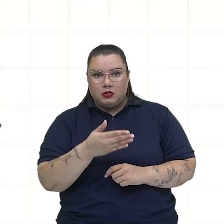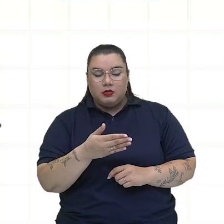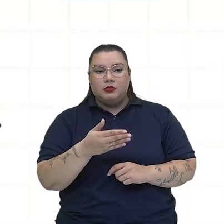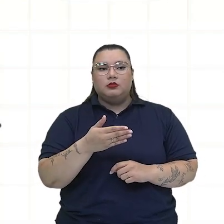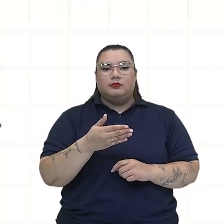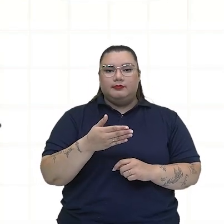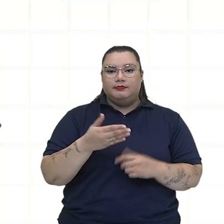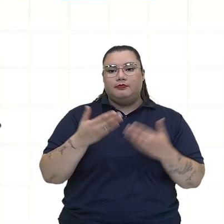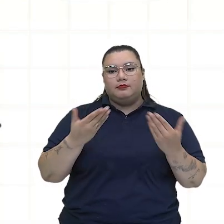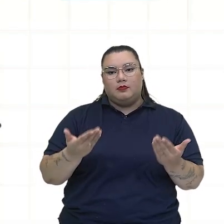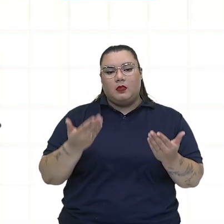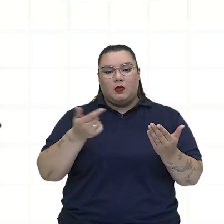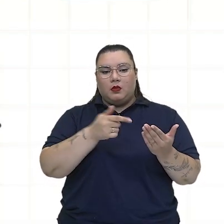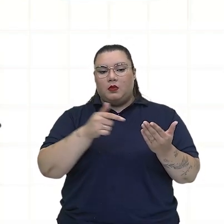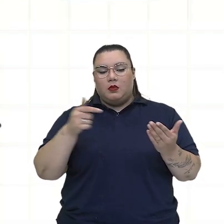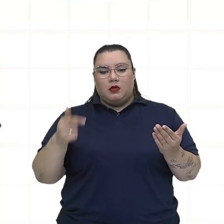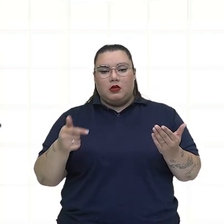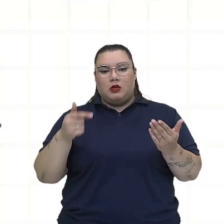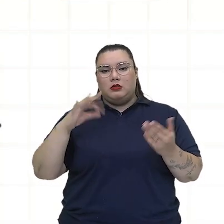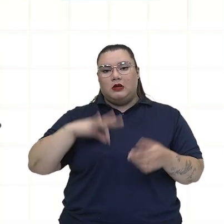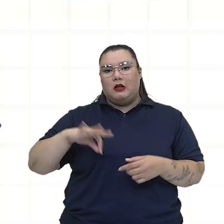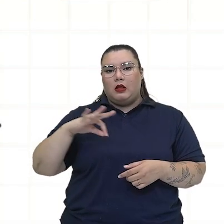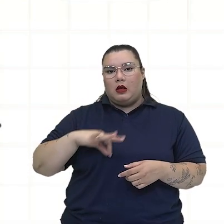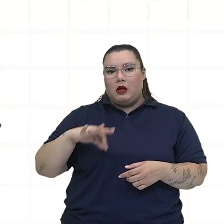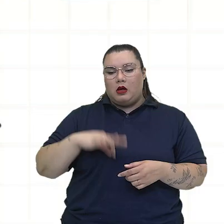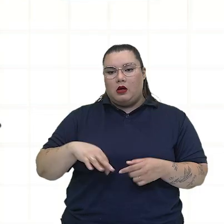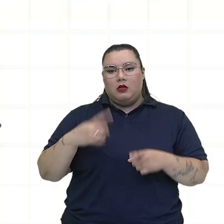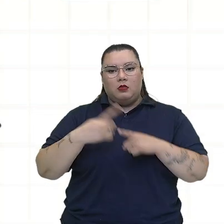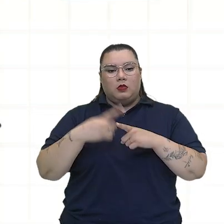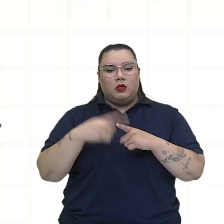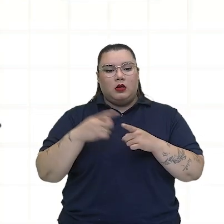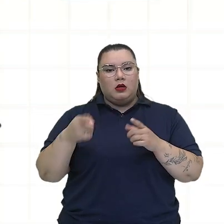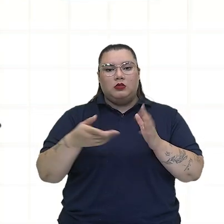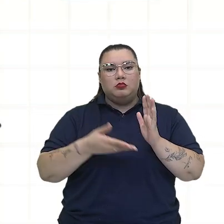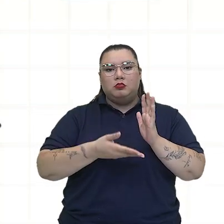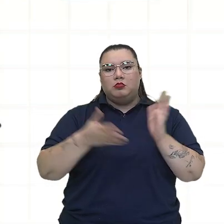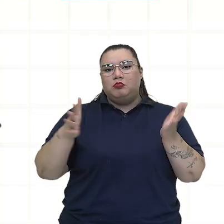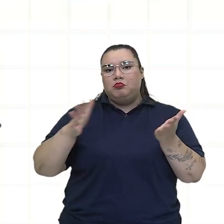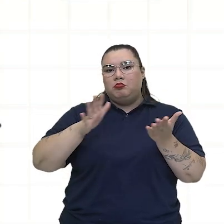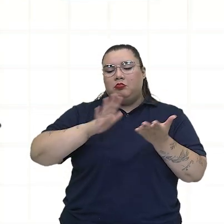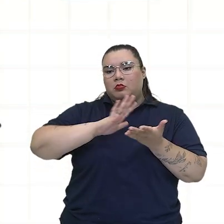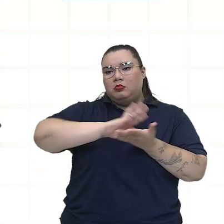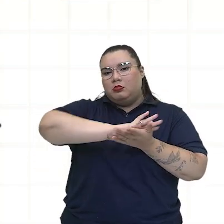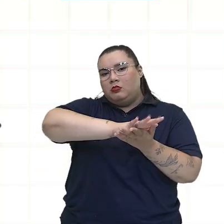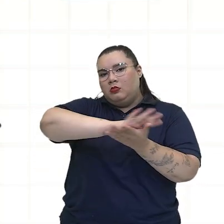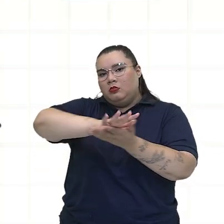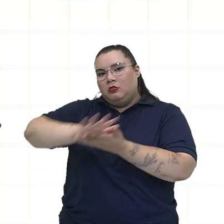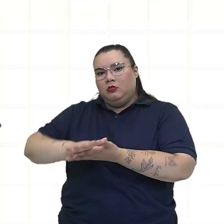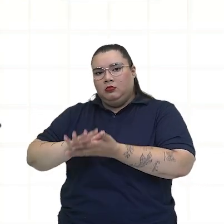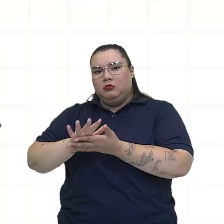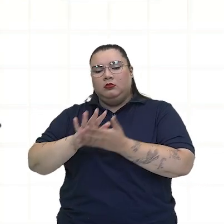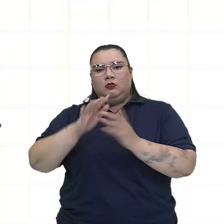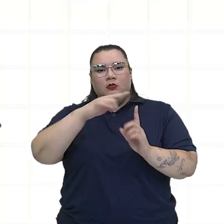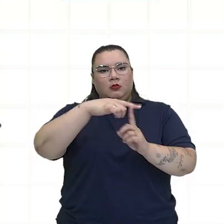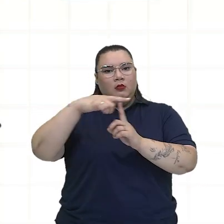pescado também, não tenham uma fonte de renda, porque ela retirou toda aquela